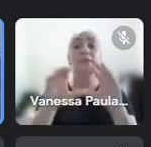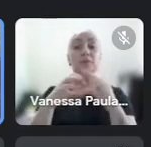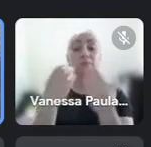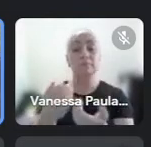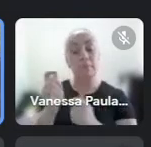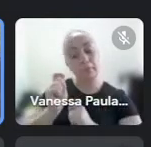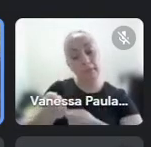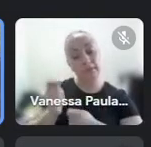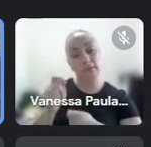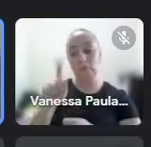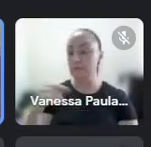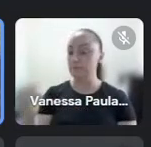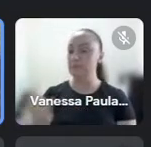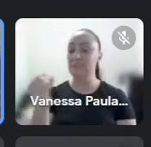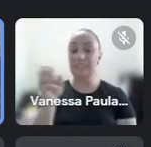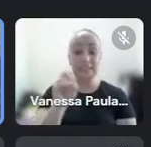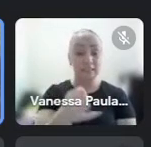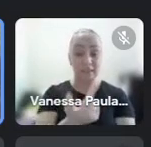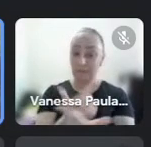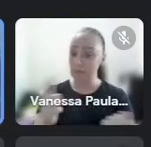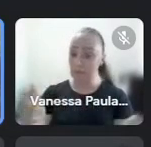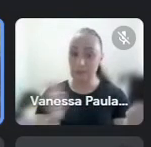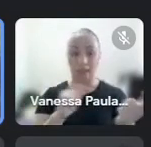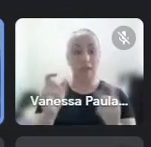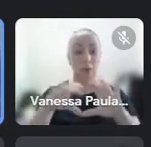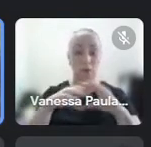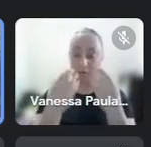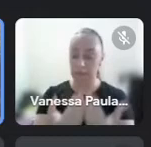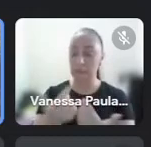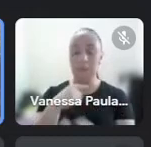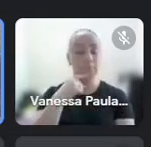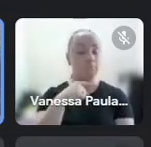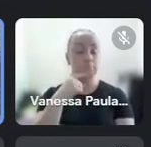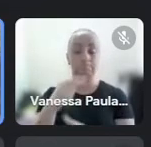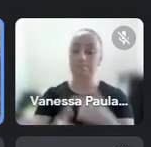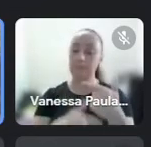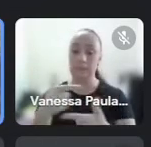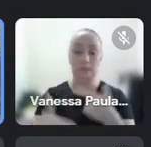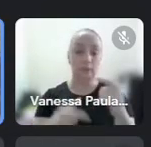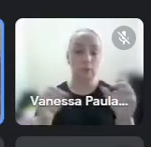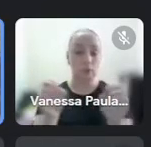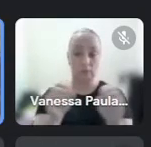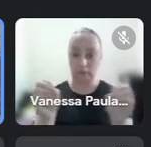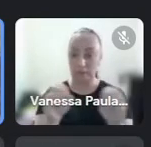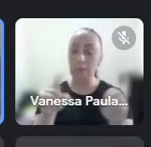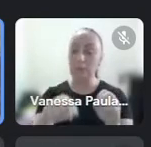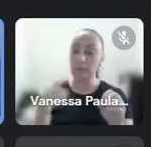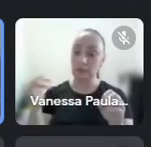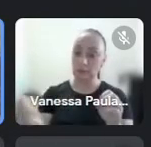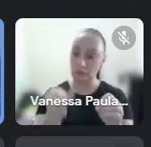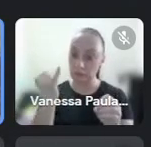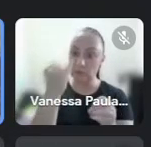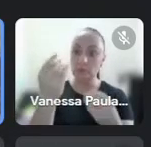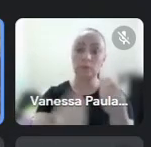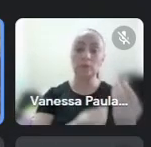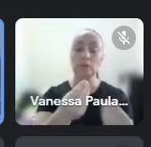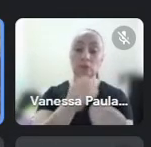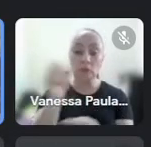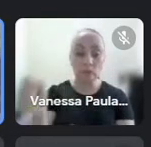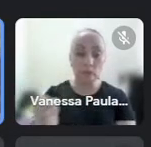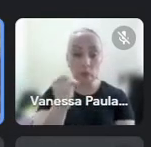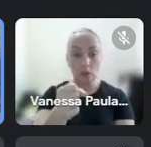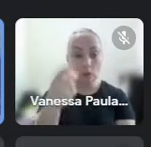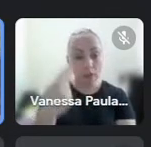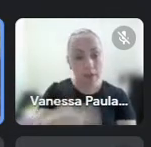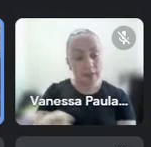comunidade. Sem a comunidade, a gente não consegue trabalhar, viu, pessoal? Isso aqui é muito importante, coloquei aqui como uma premissa dos